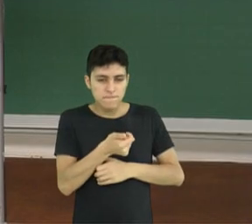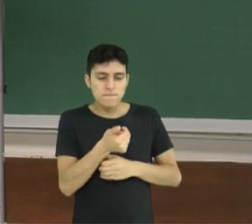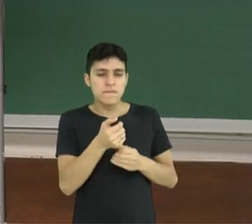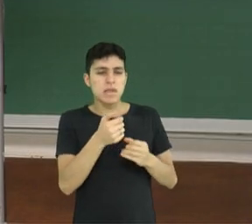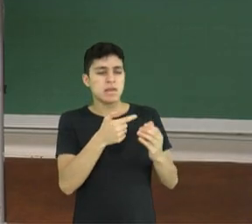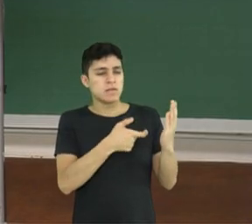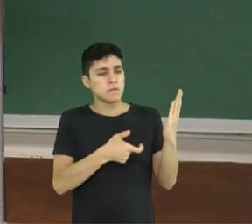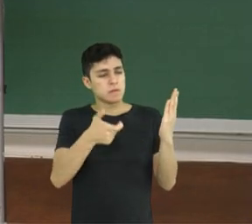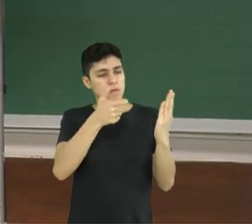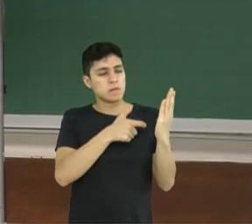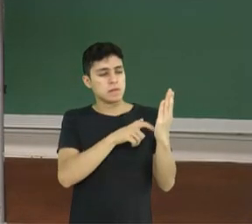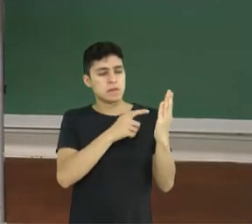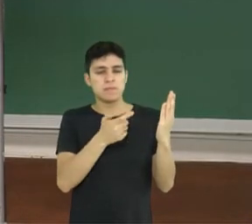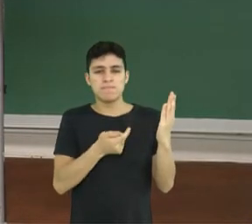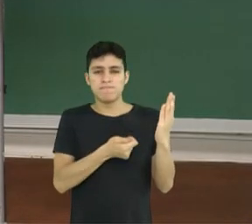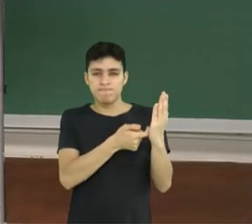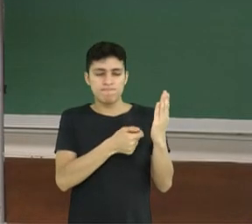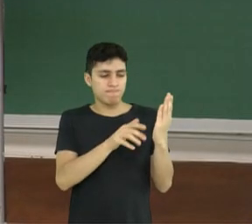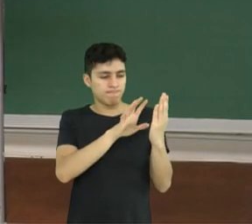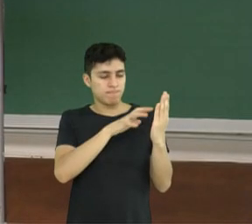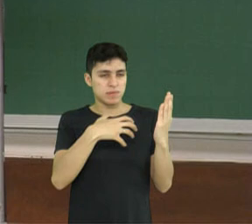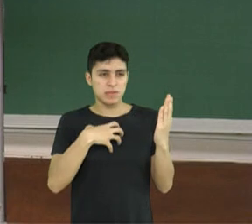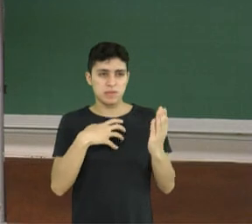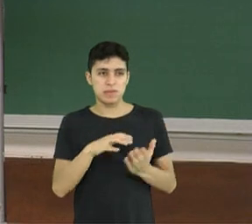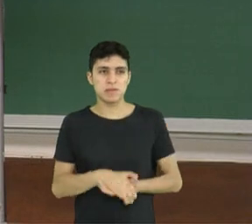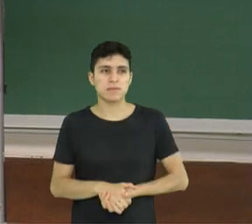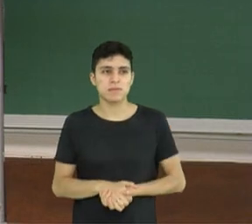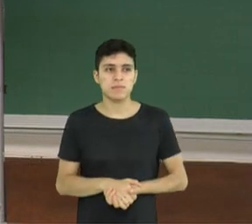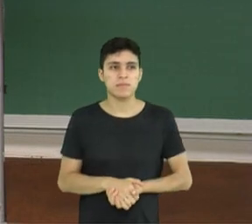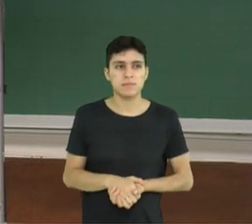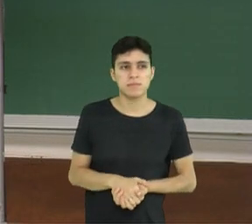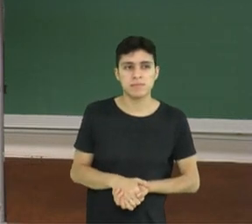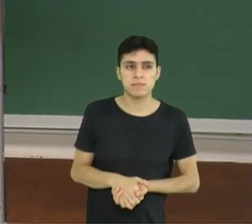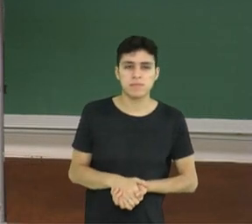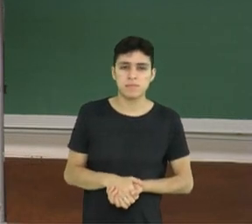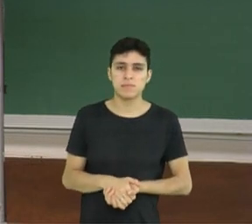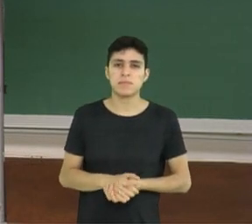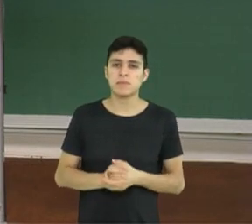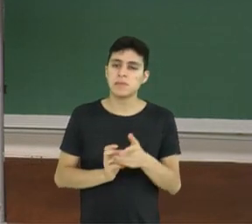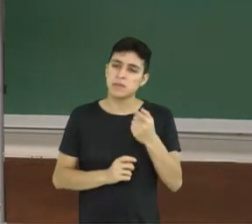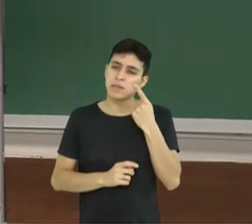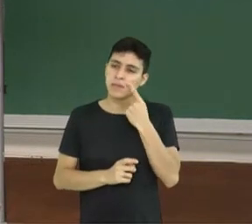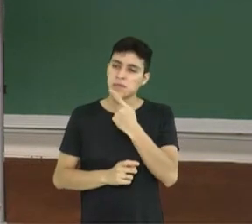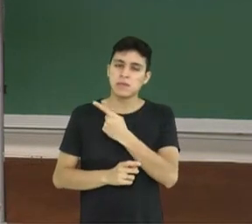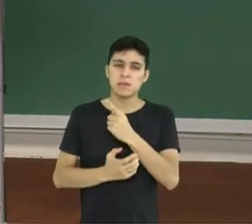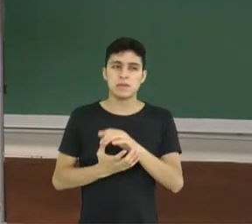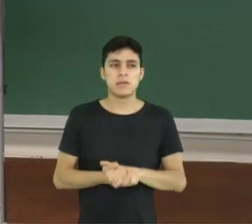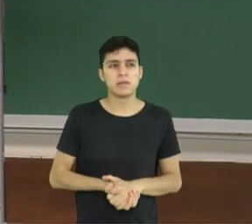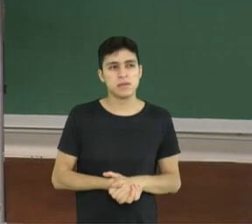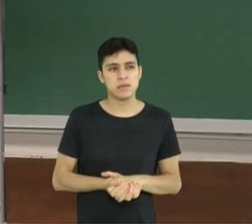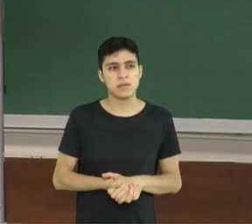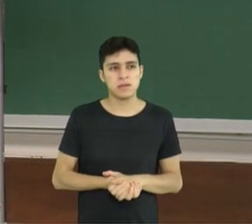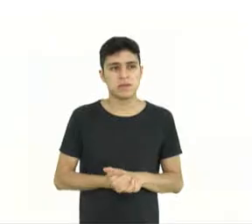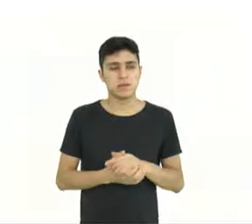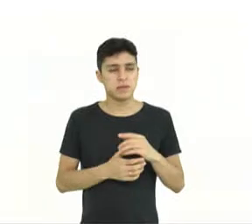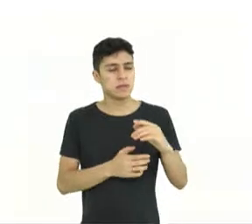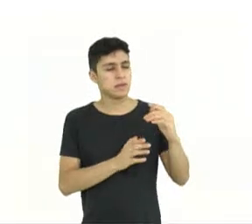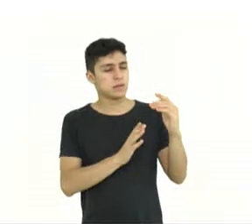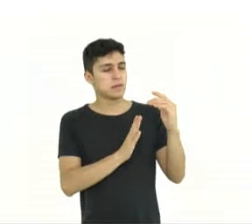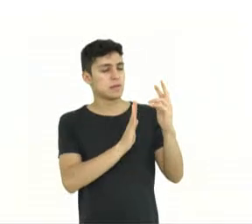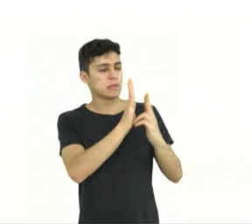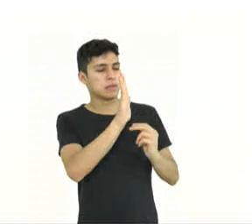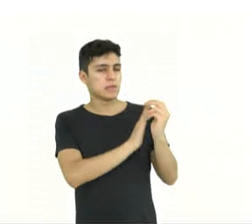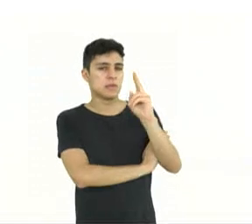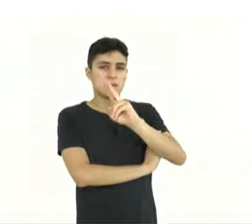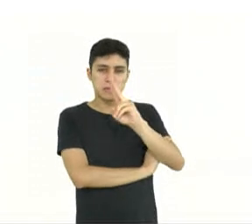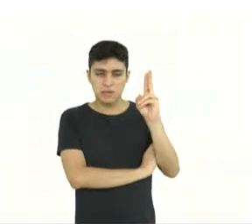fotográfica com uma escova de dente óleo Tenta fazer isso bem bacana aqui a gente pega o cabeça do mundo round Neck a pintura chamada